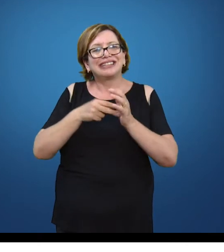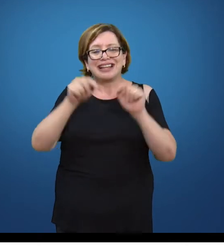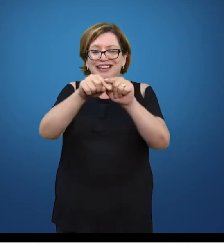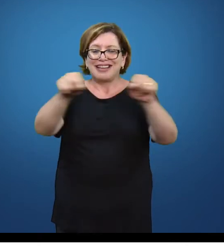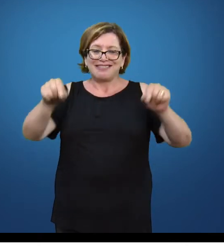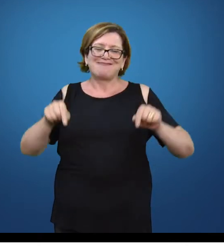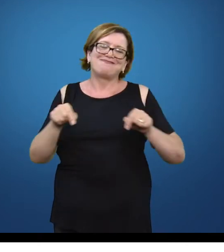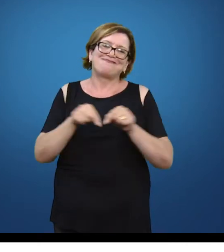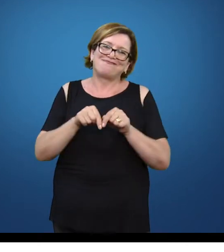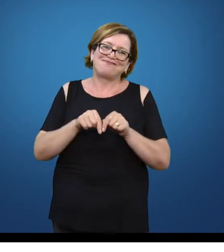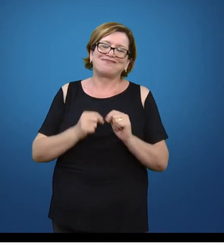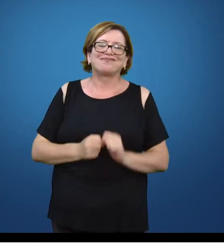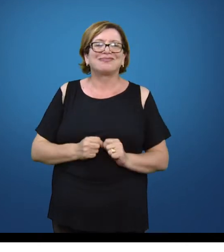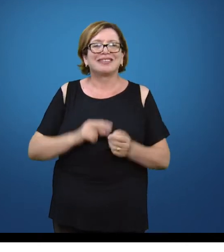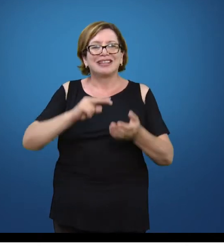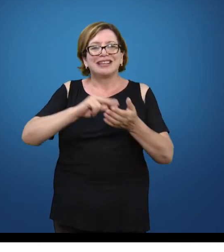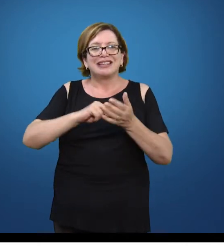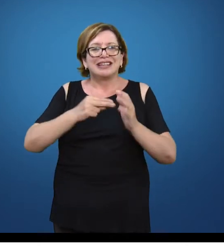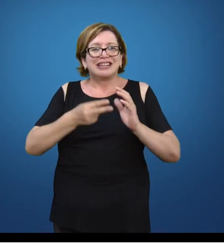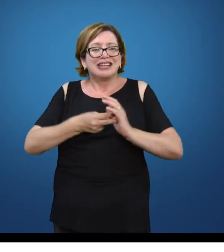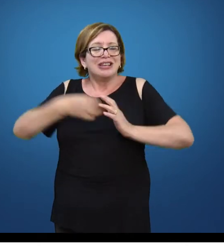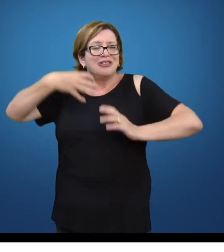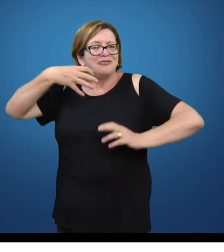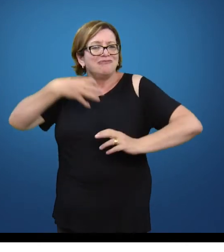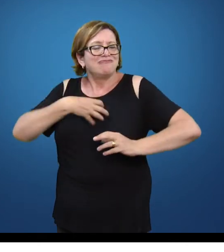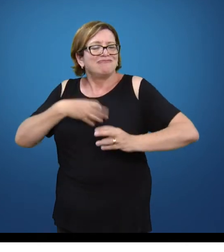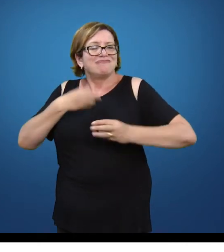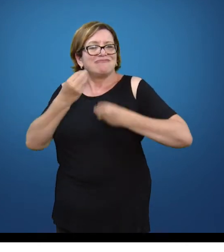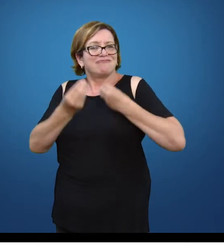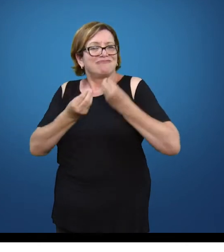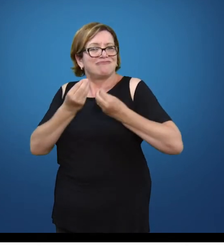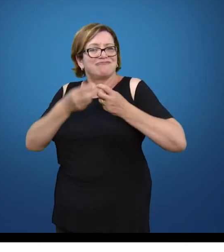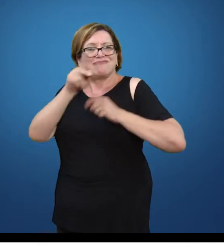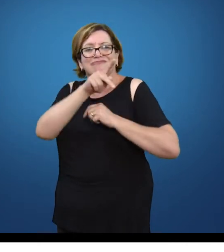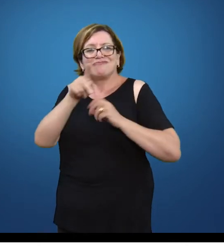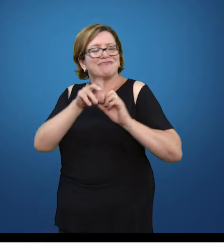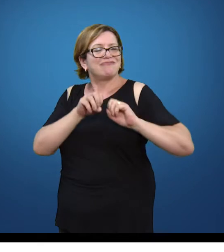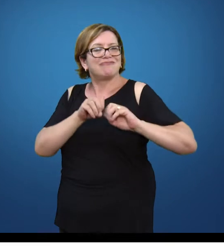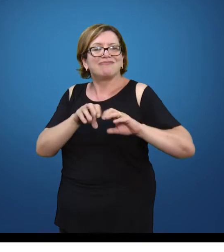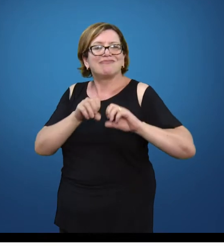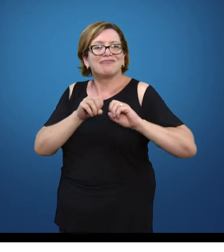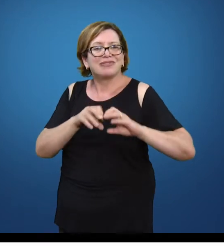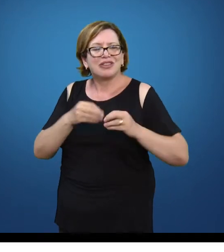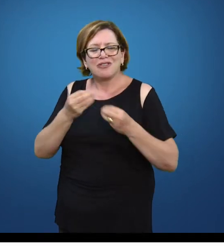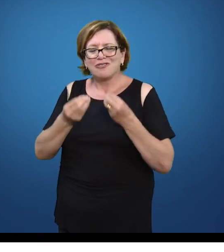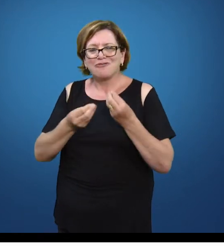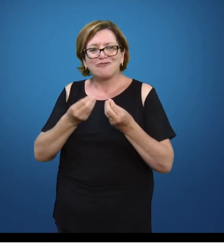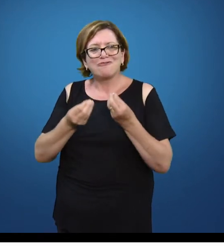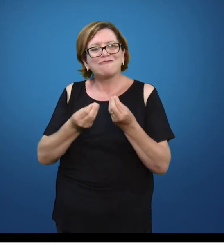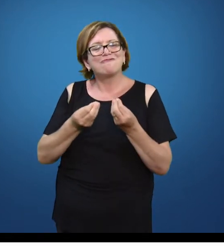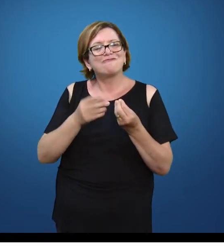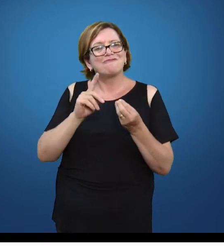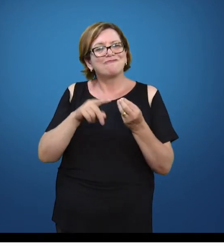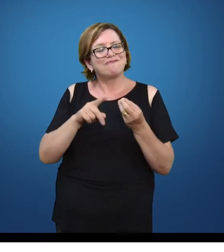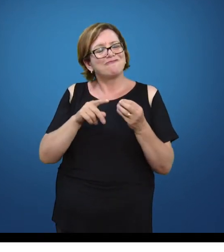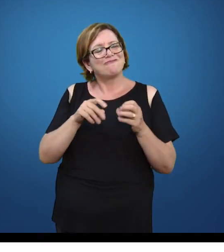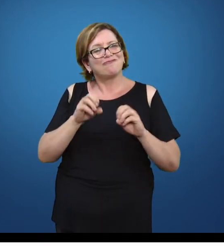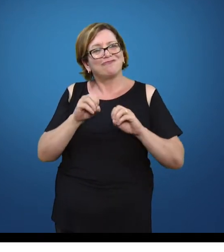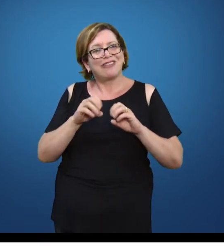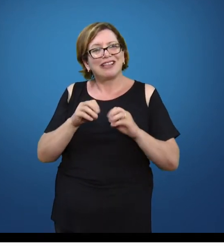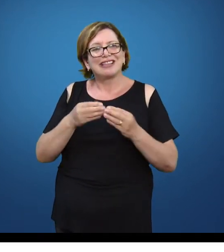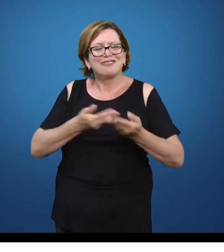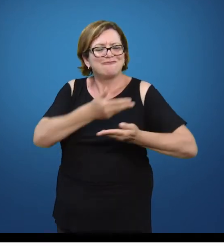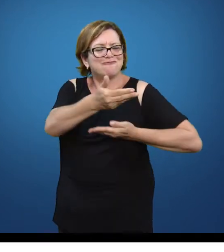aula, significa a maneira como o professor conduz a sua turma, conduz a sua aula,